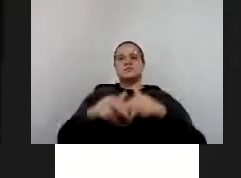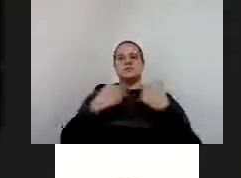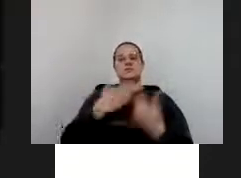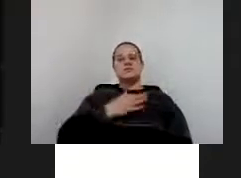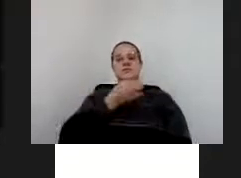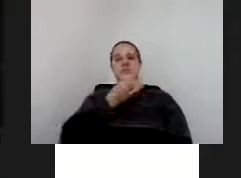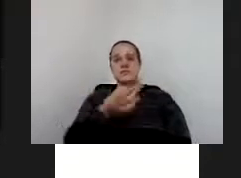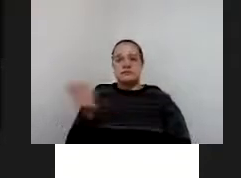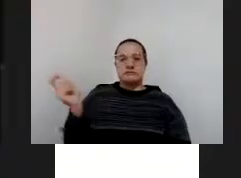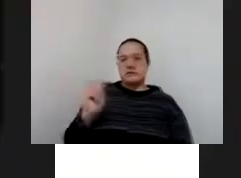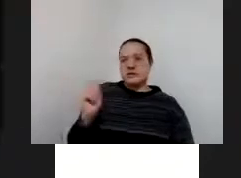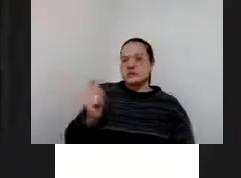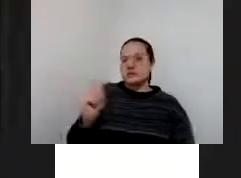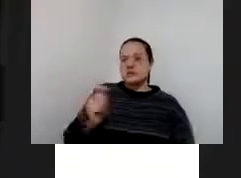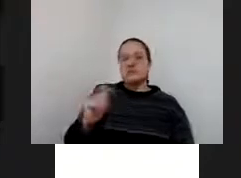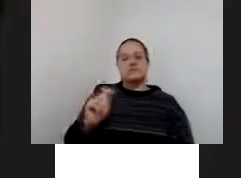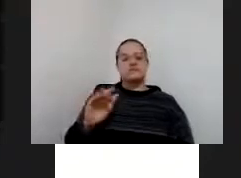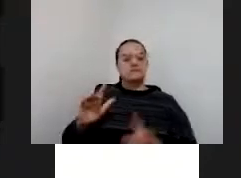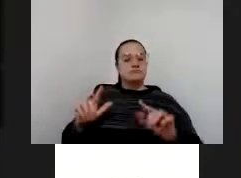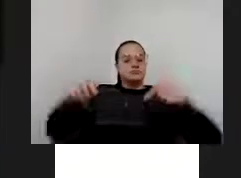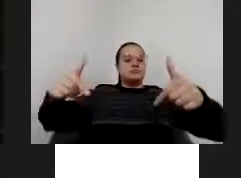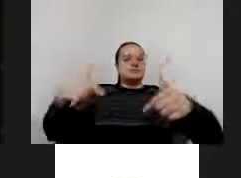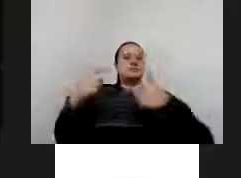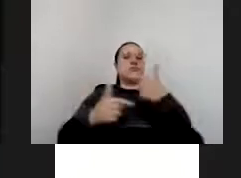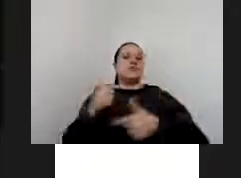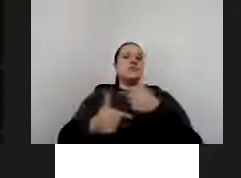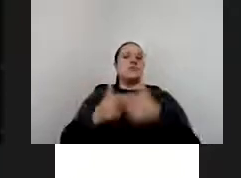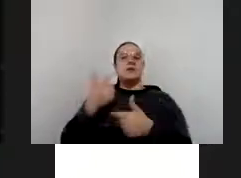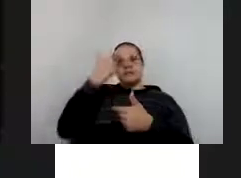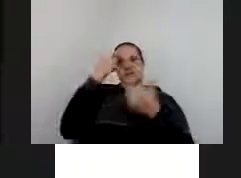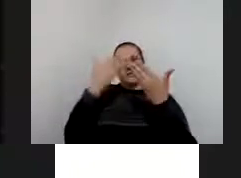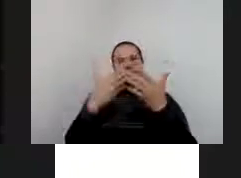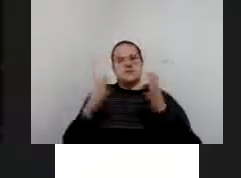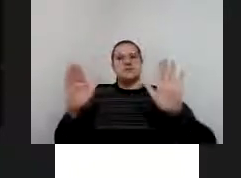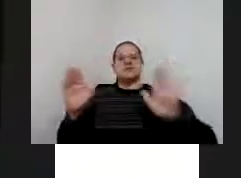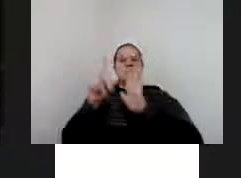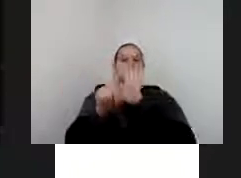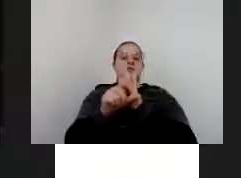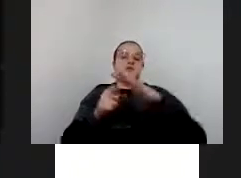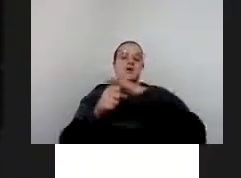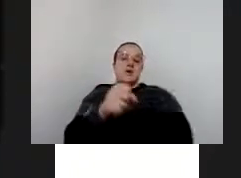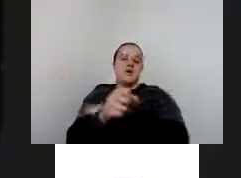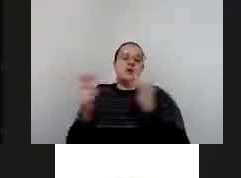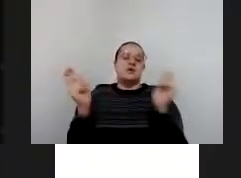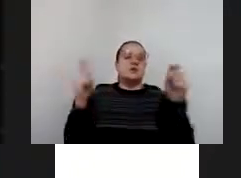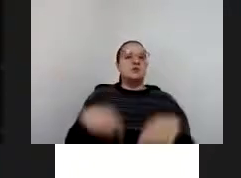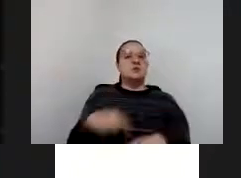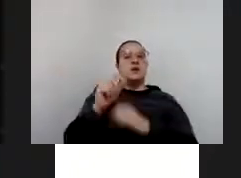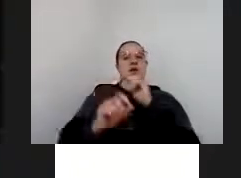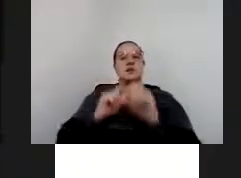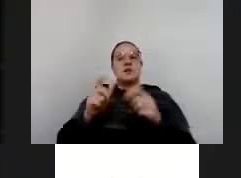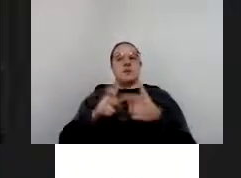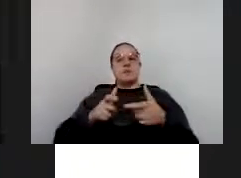poderia partir para o ataque, pensar em alguma coisa de ampliar a lei de cotas, né? De ampliar o conceito da lei de cotas e